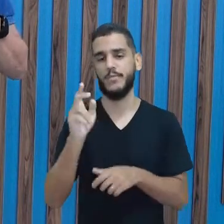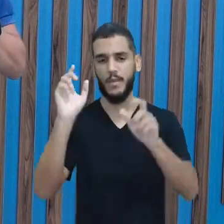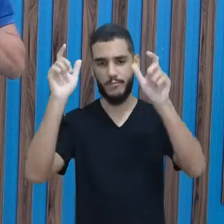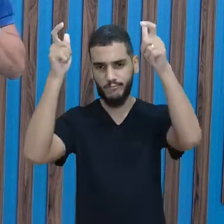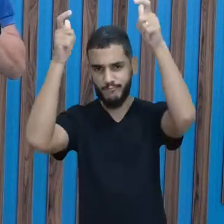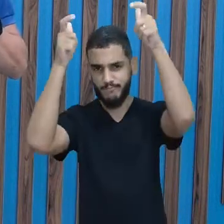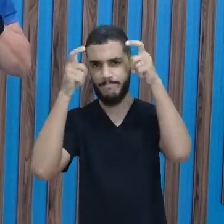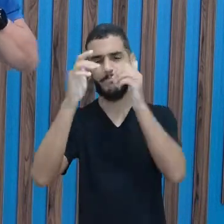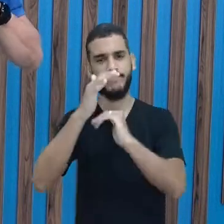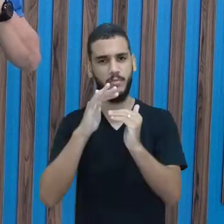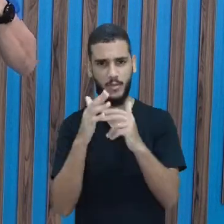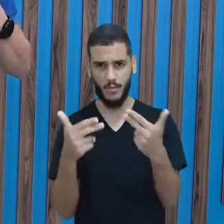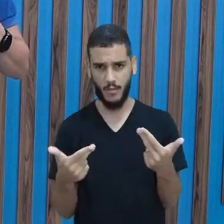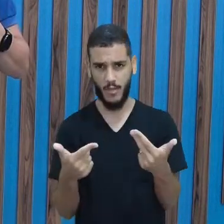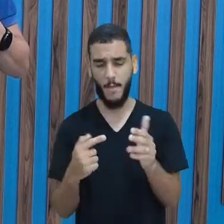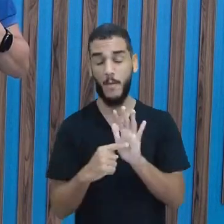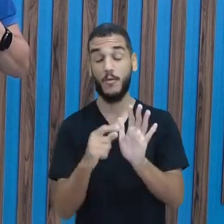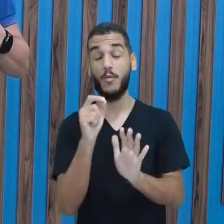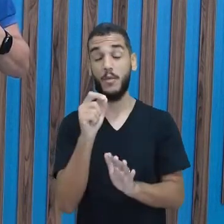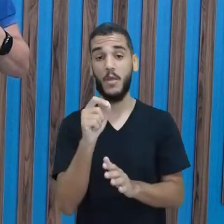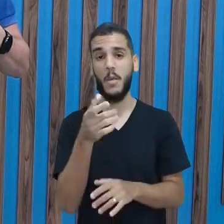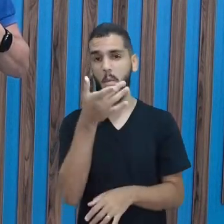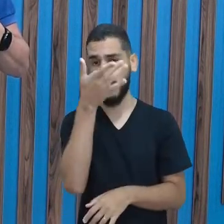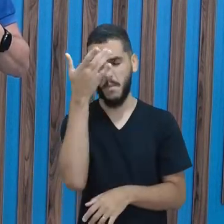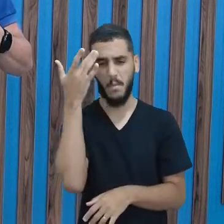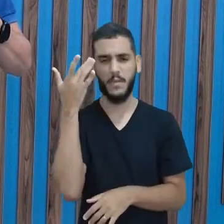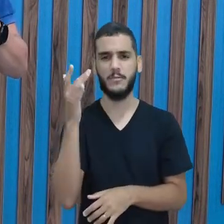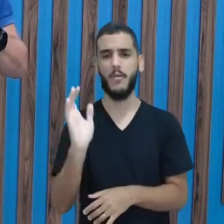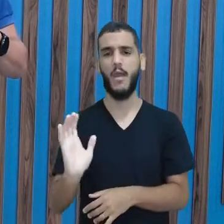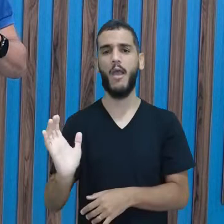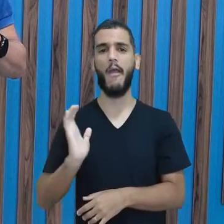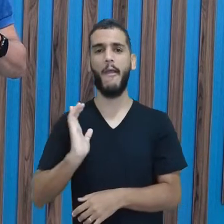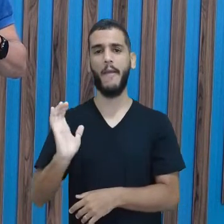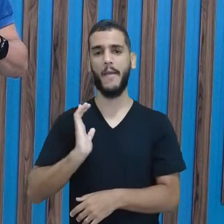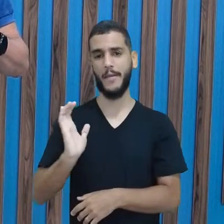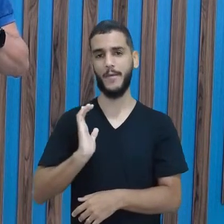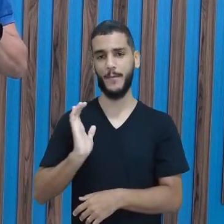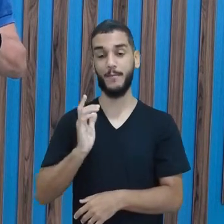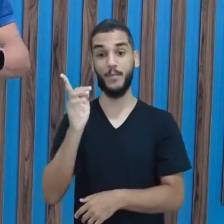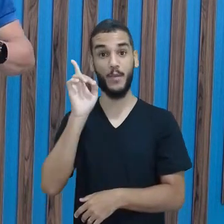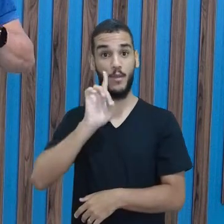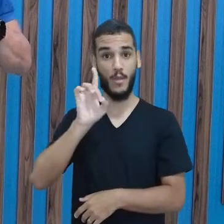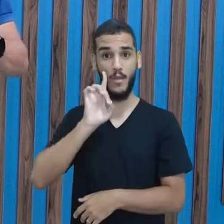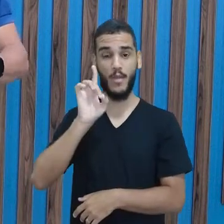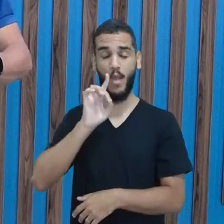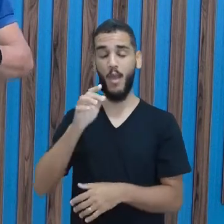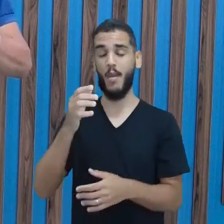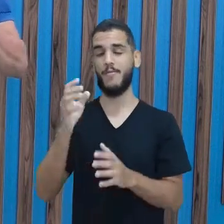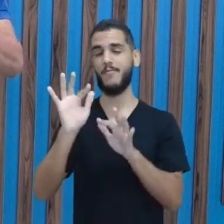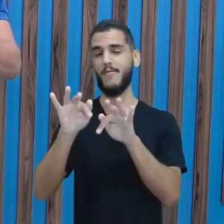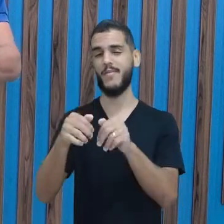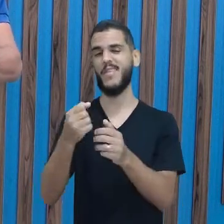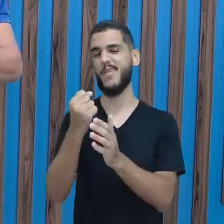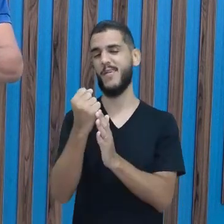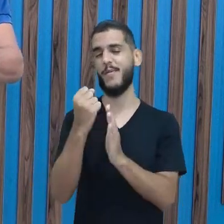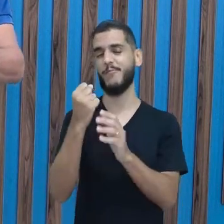tal, mostra uma elite social nos Estados Unidos no final dos anos